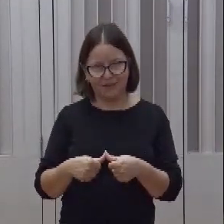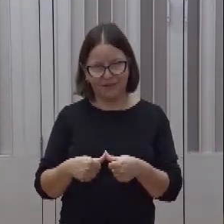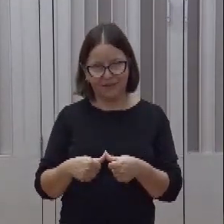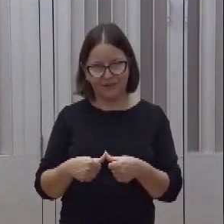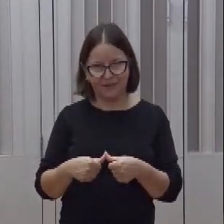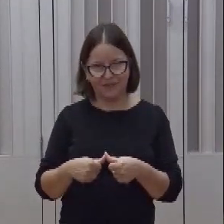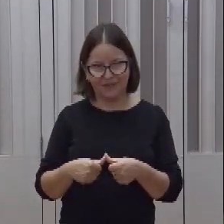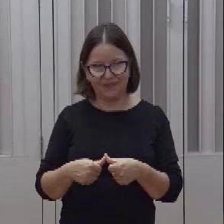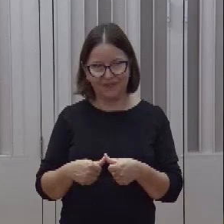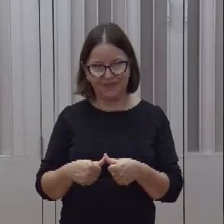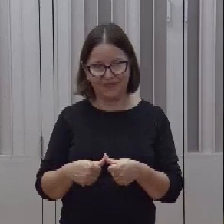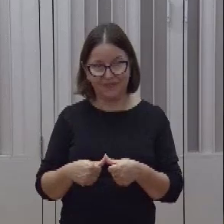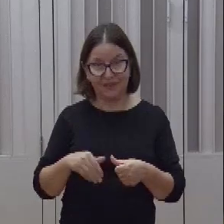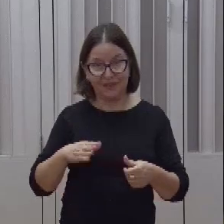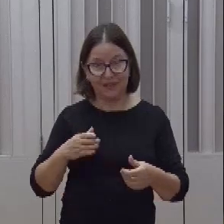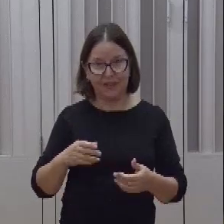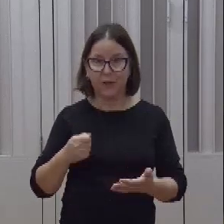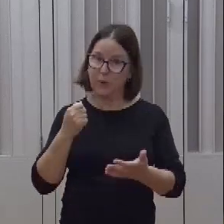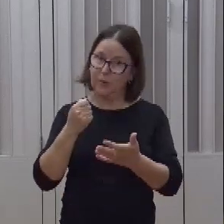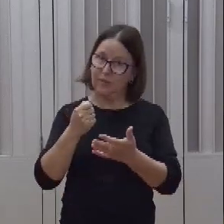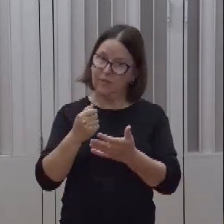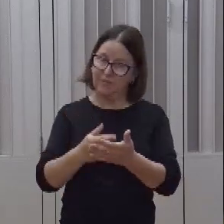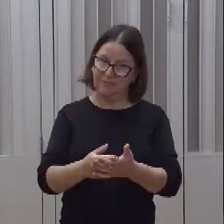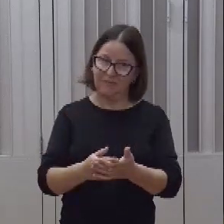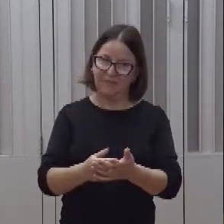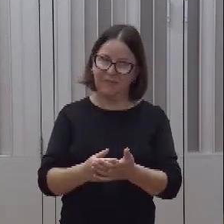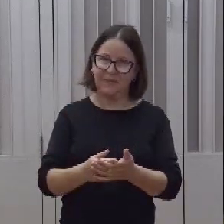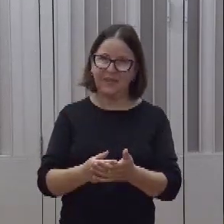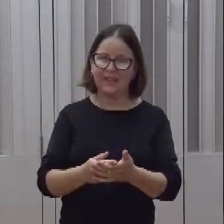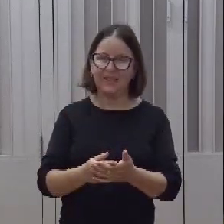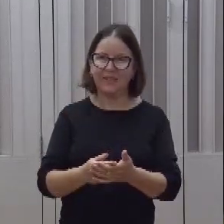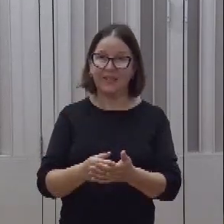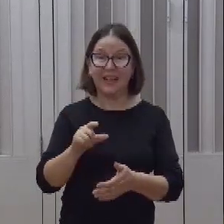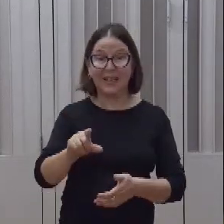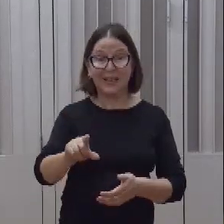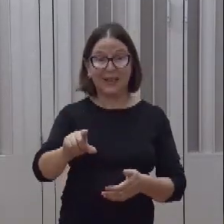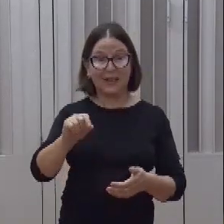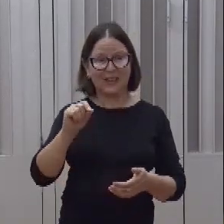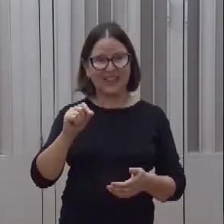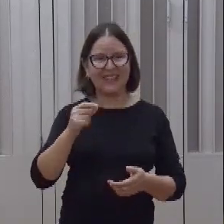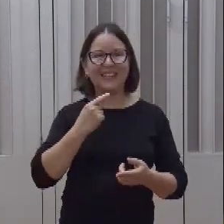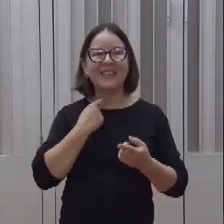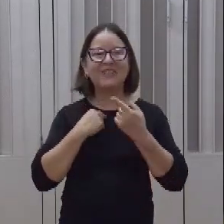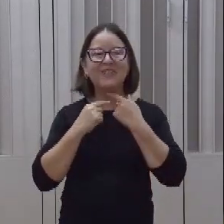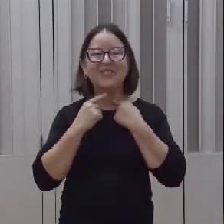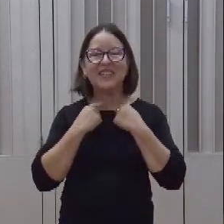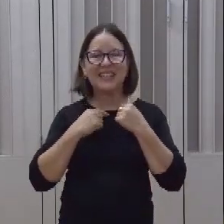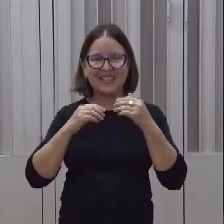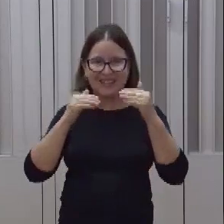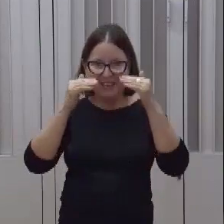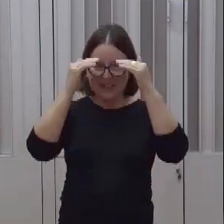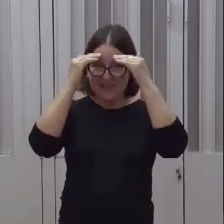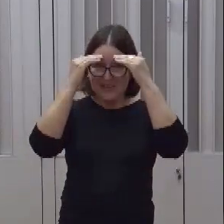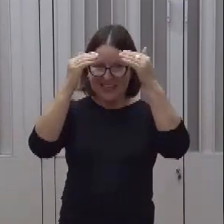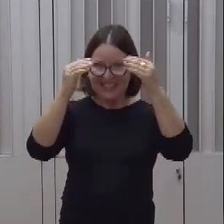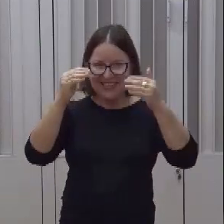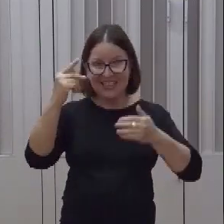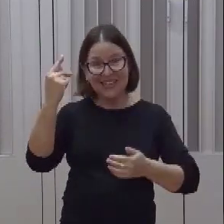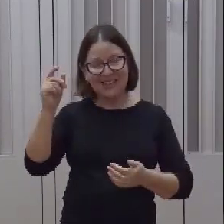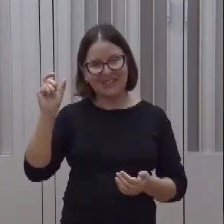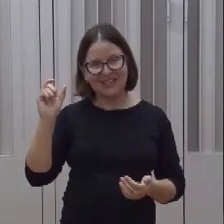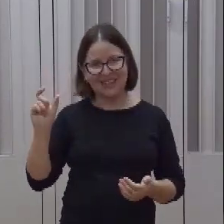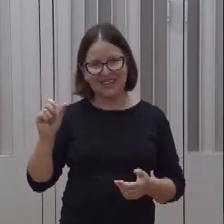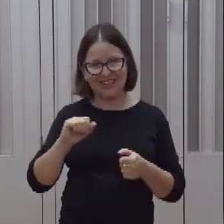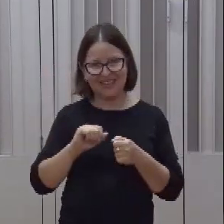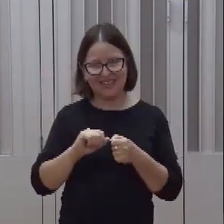estaremos cumprindo essa decisão ativa e necessária da vontade de obedecer sua palavra, de